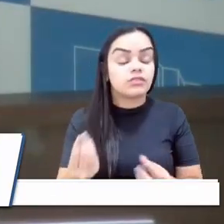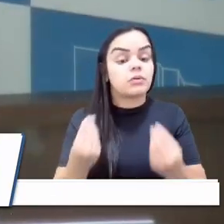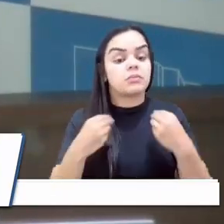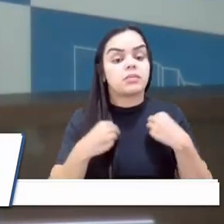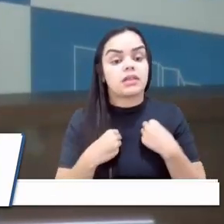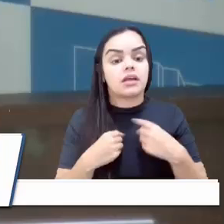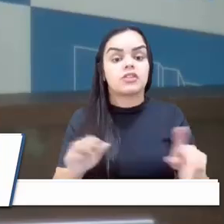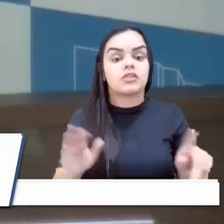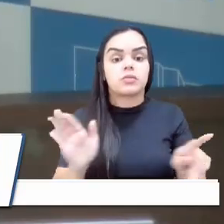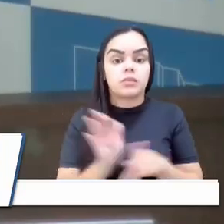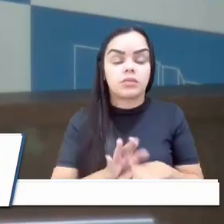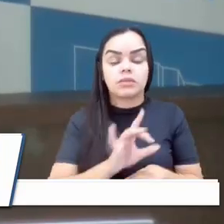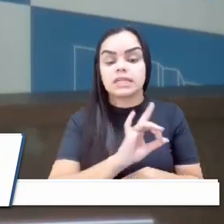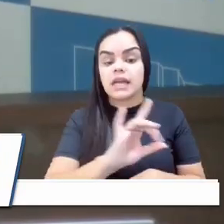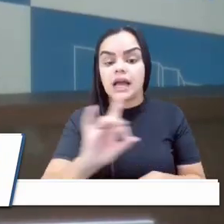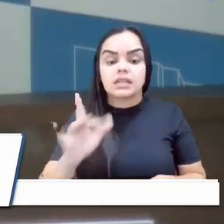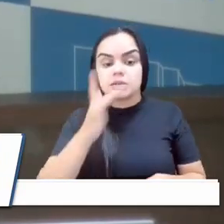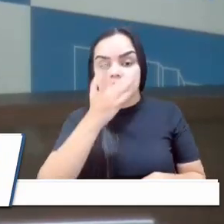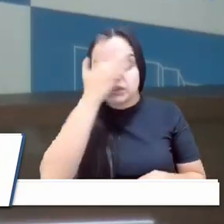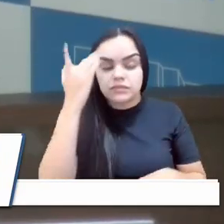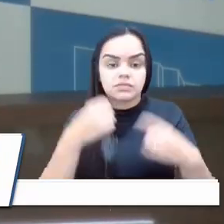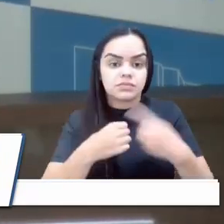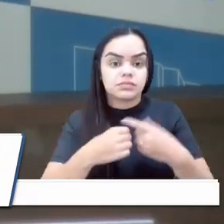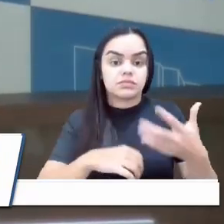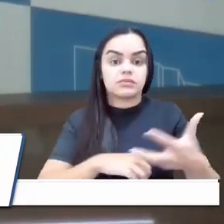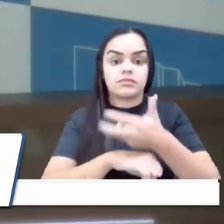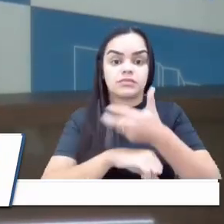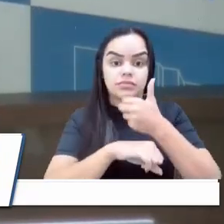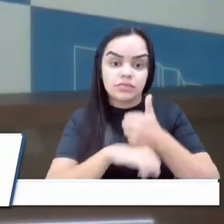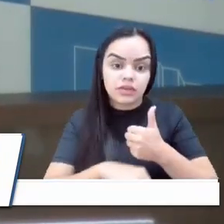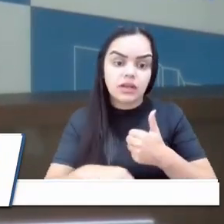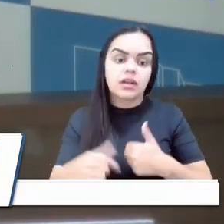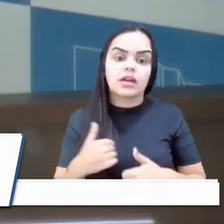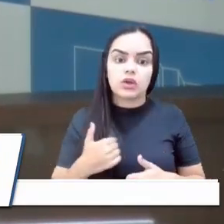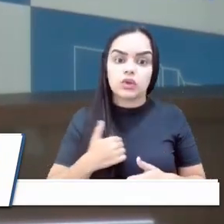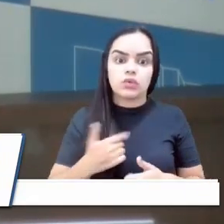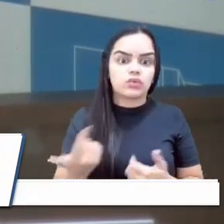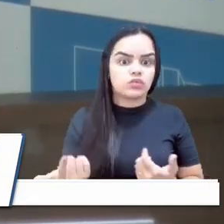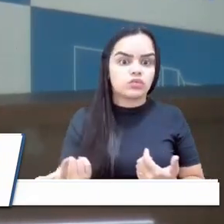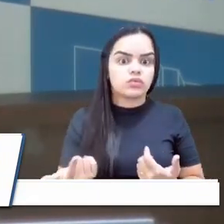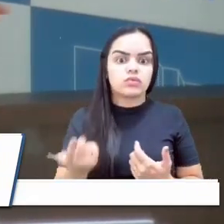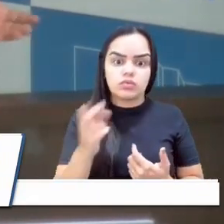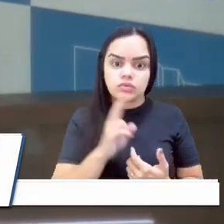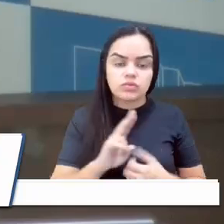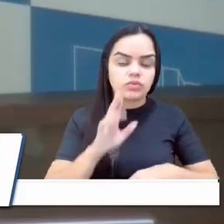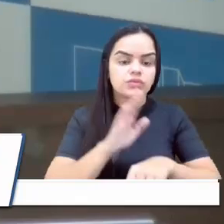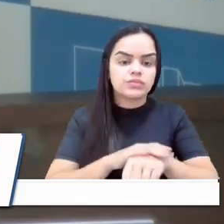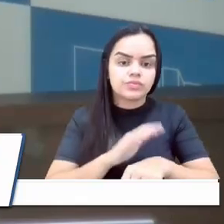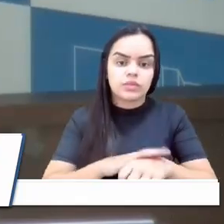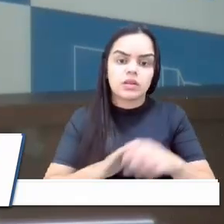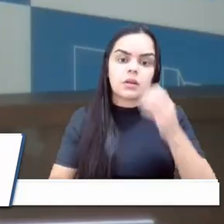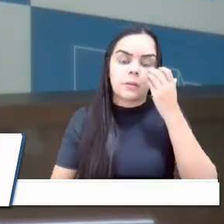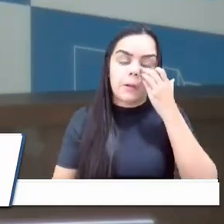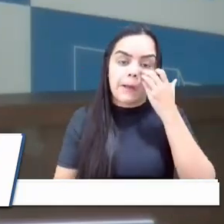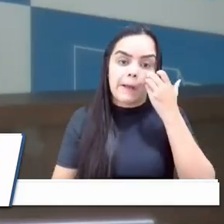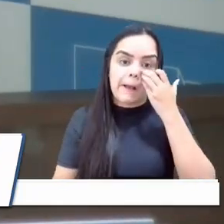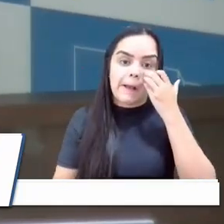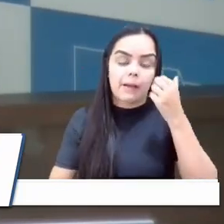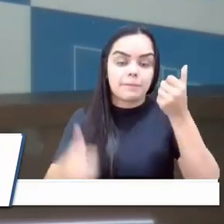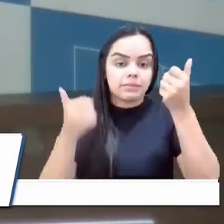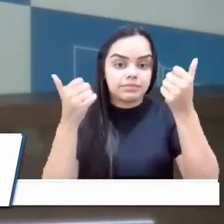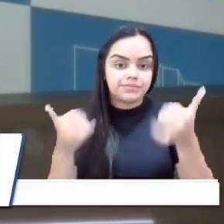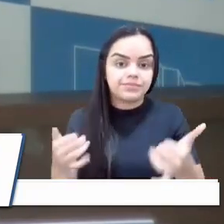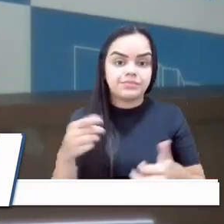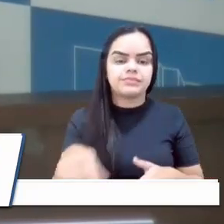pelos munícipes aqui da Cidade Franca. Eu estaria sendo um covarde se eu não utilizasse esse tempo aqui para poder falar sobre isso. Leandro, mas você